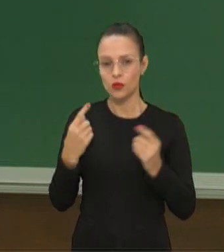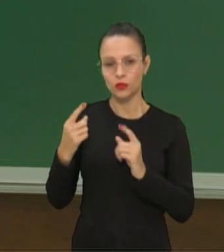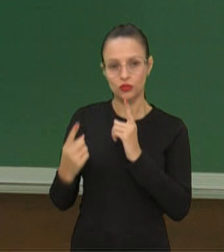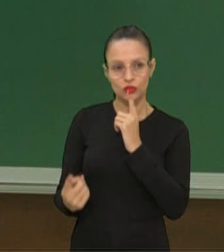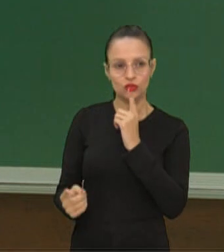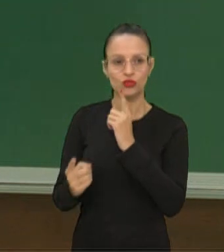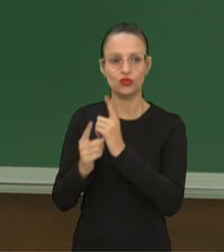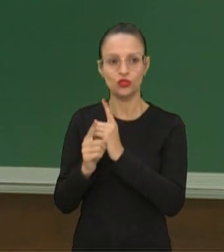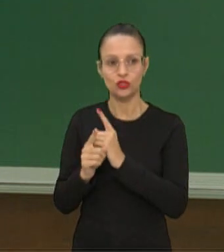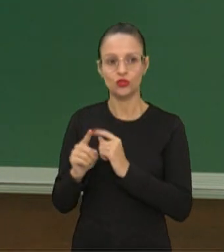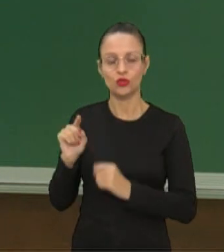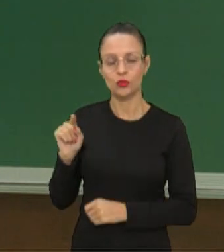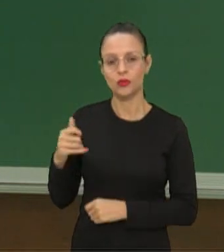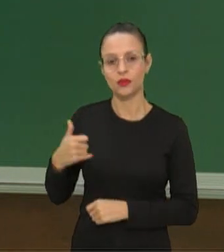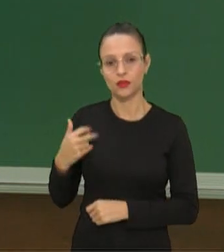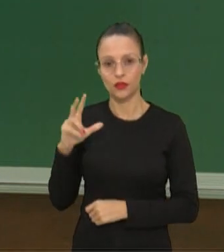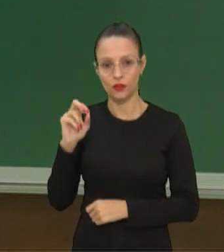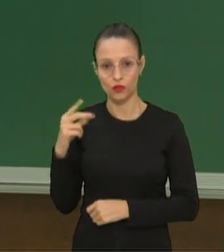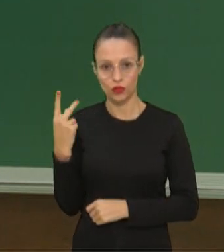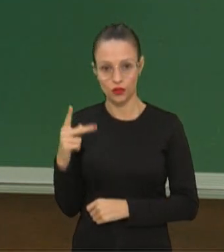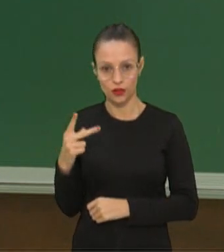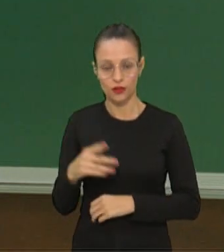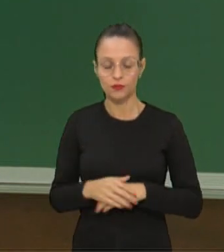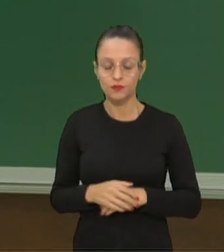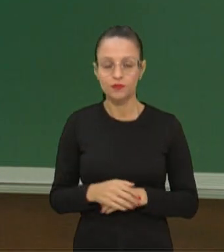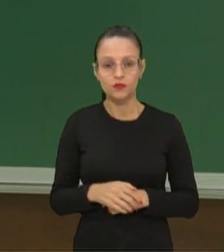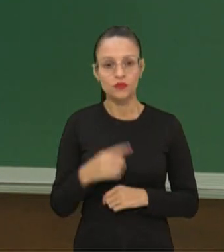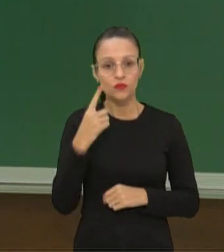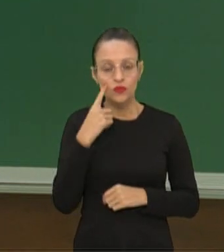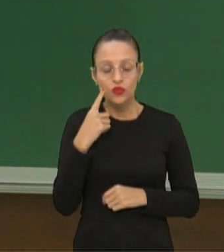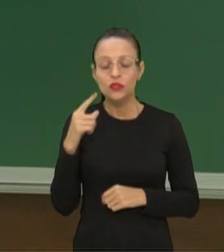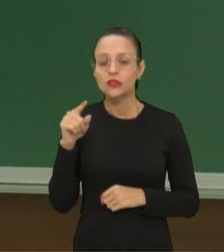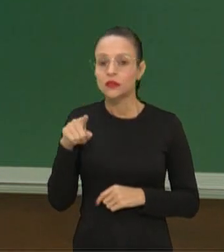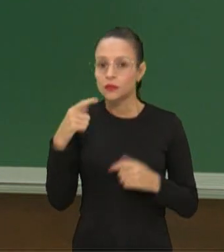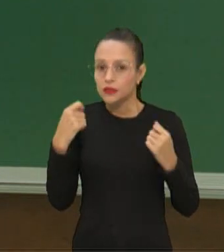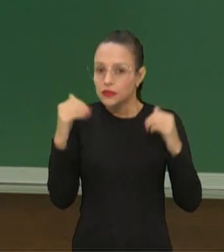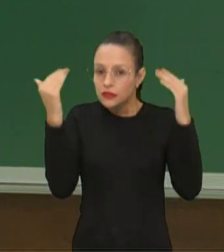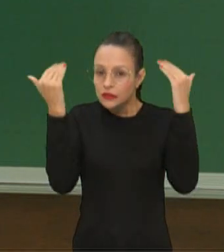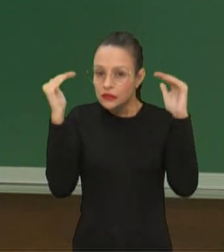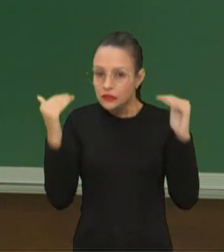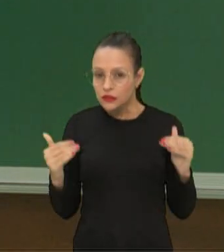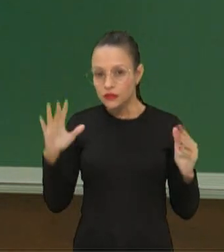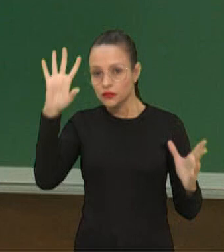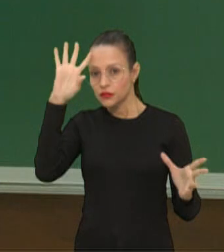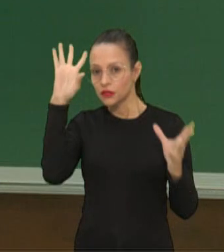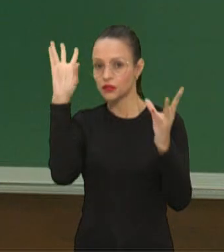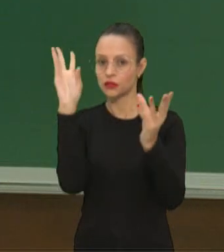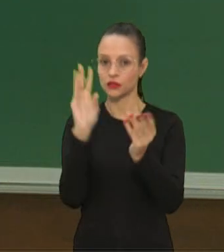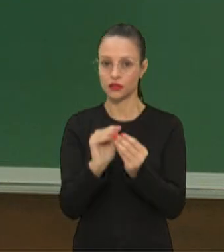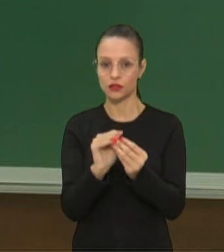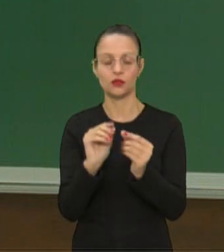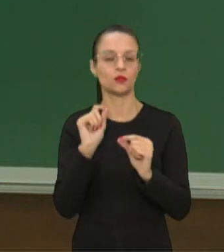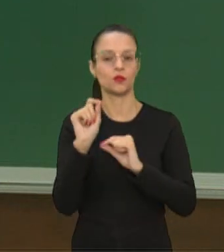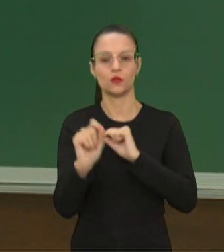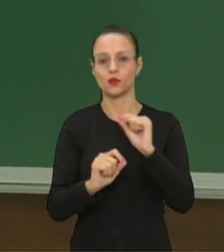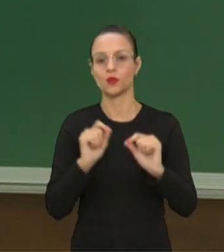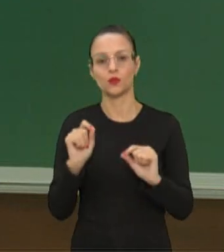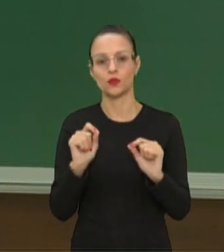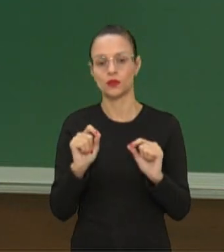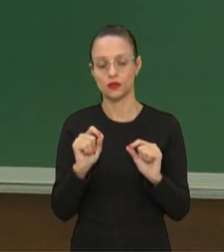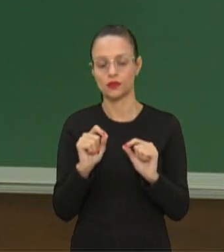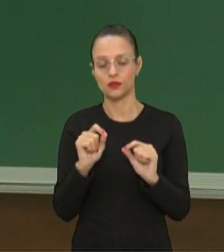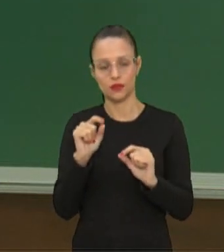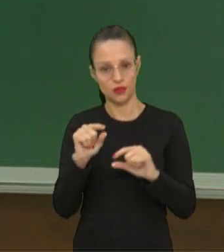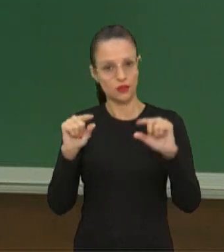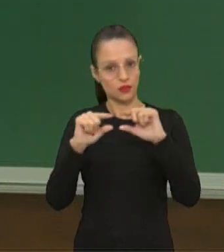fazer uma tabela, pode fazer umas flechinhas, mas você vai precisar desse esquema para entender a ideia que nós vamos achar